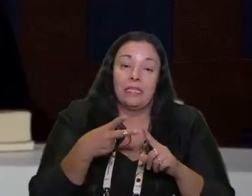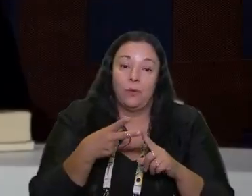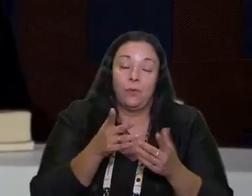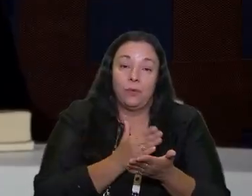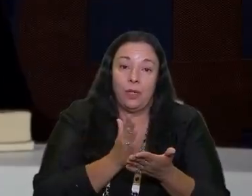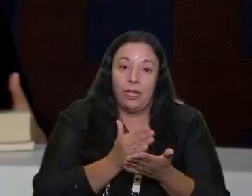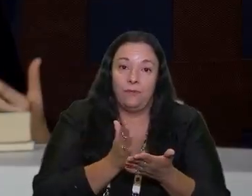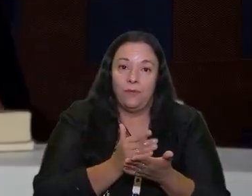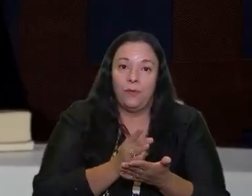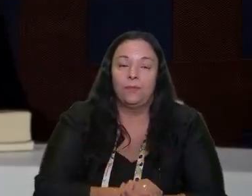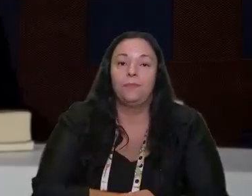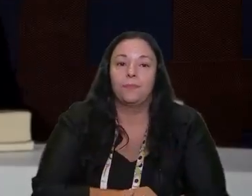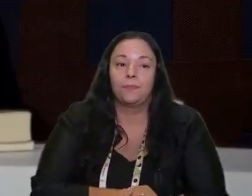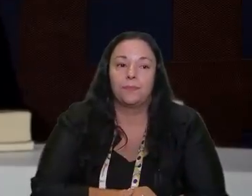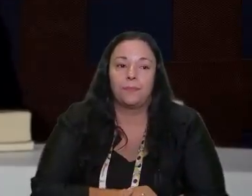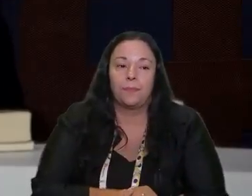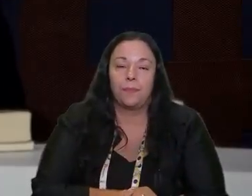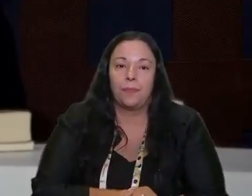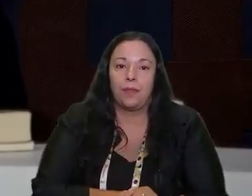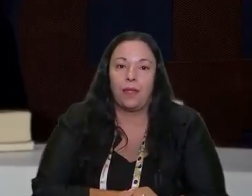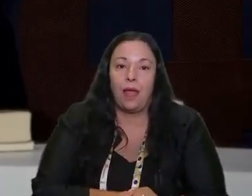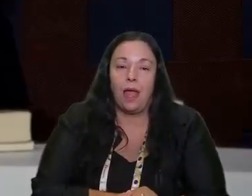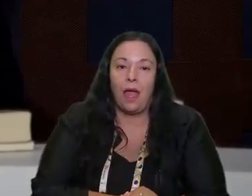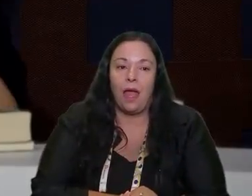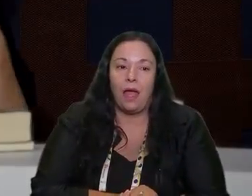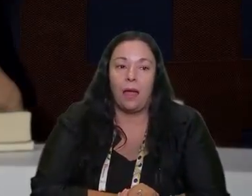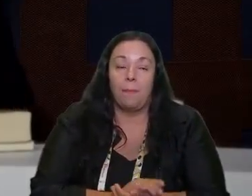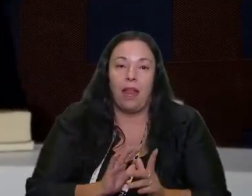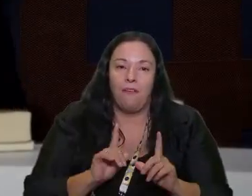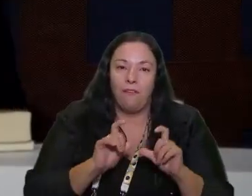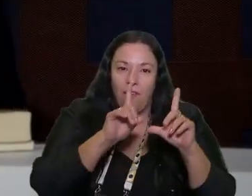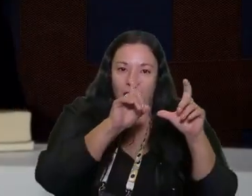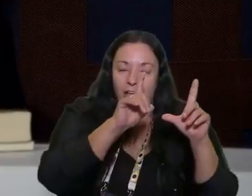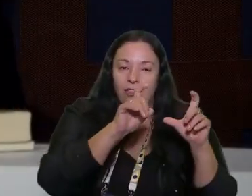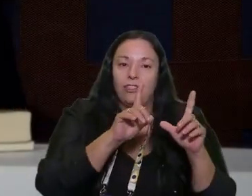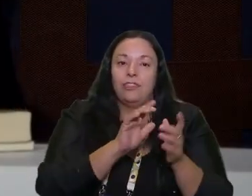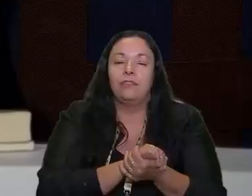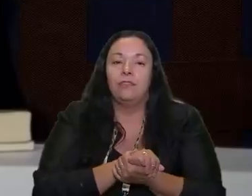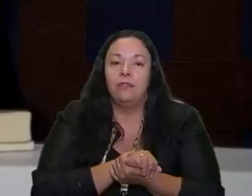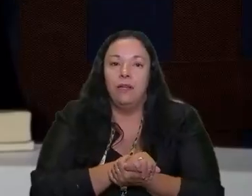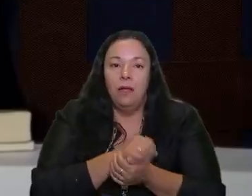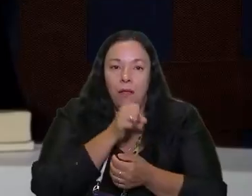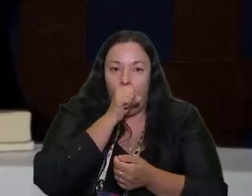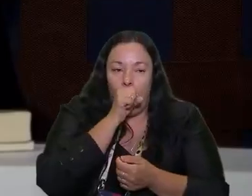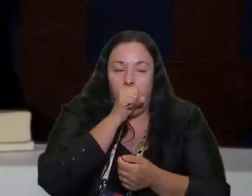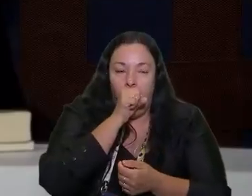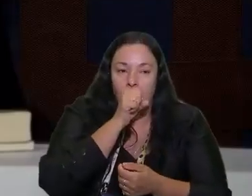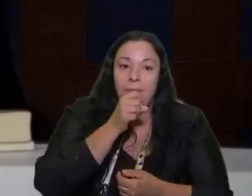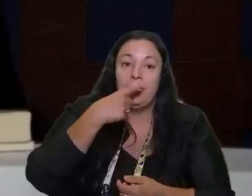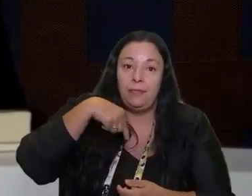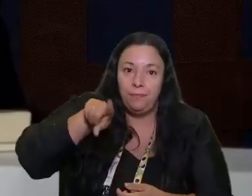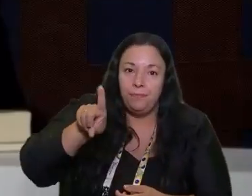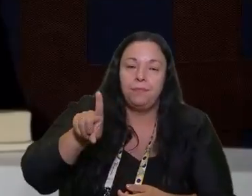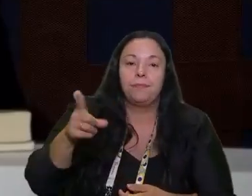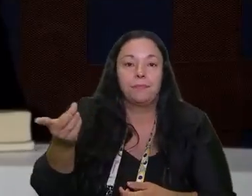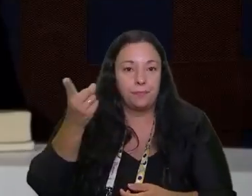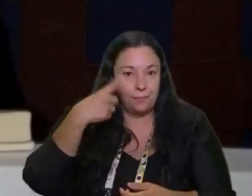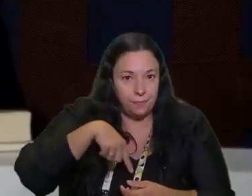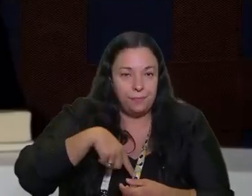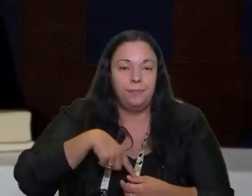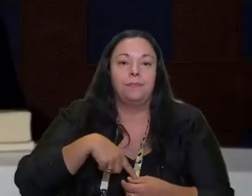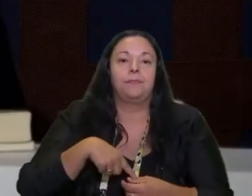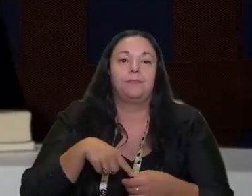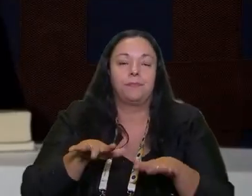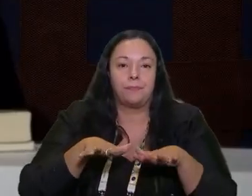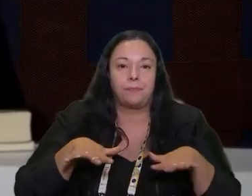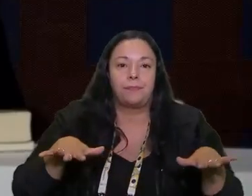livro. No Breve Viagem, ele foi construído com as minhas idas e vindas ao mercado e